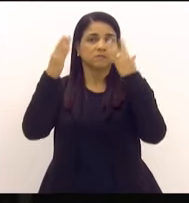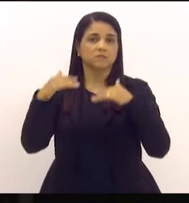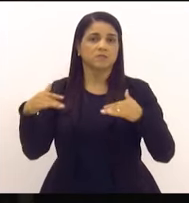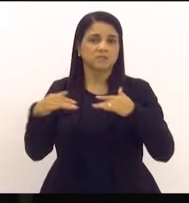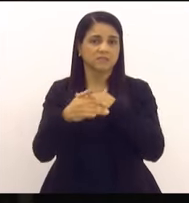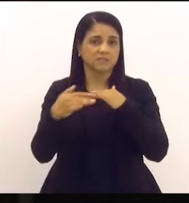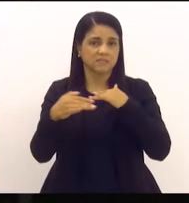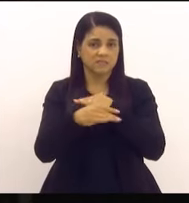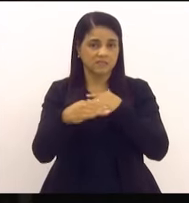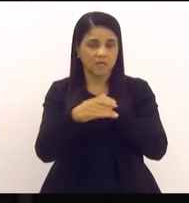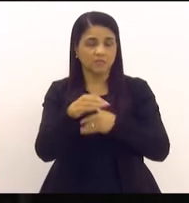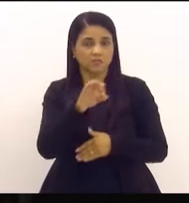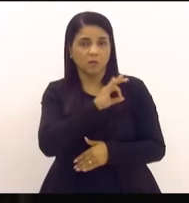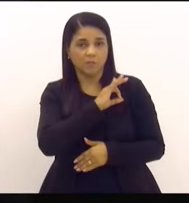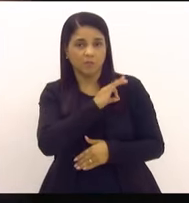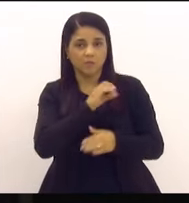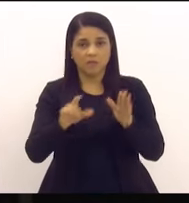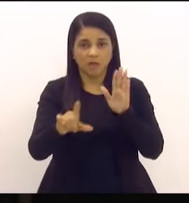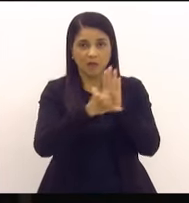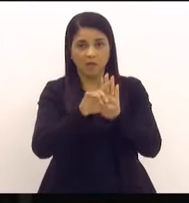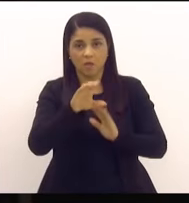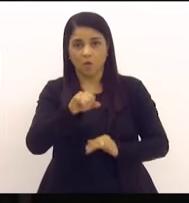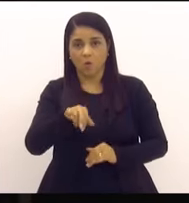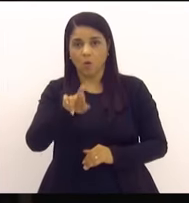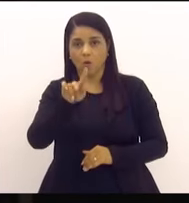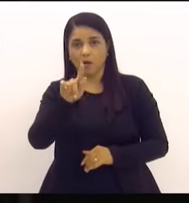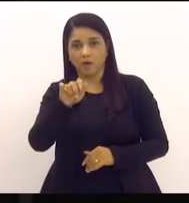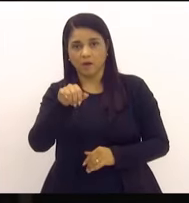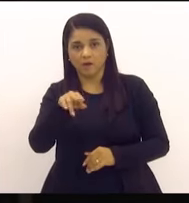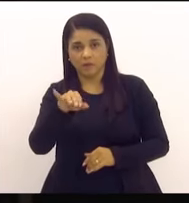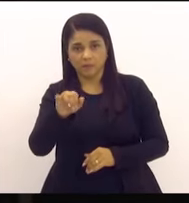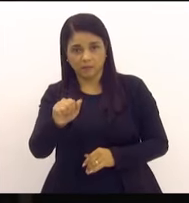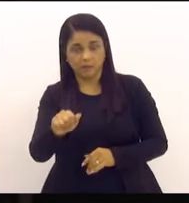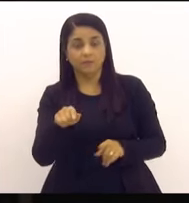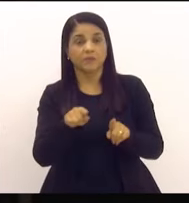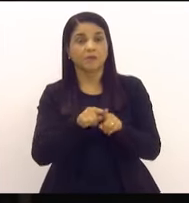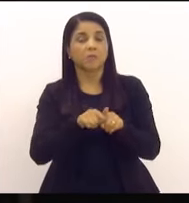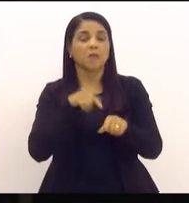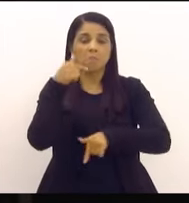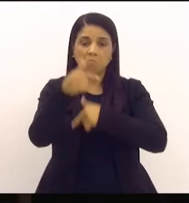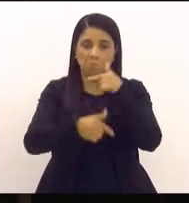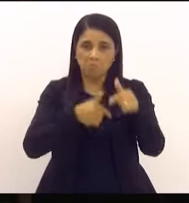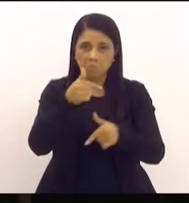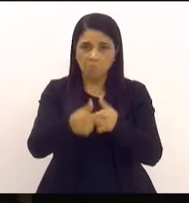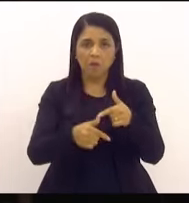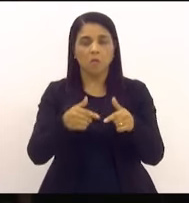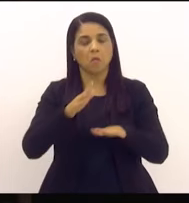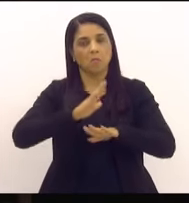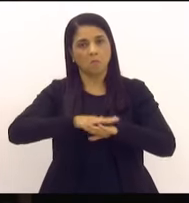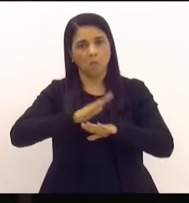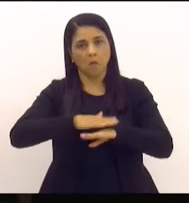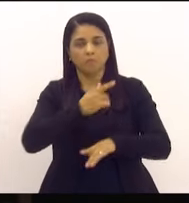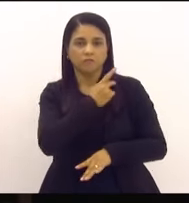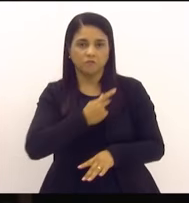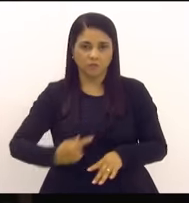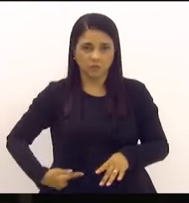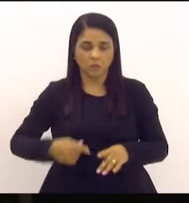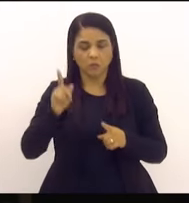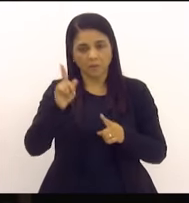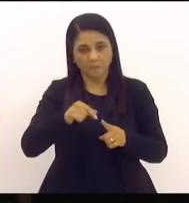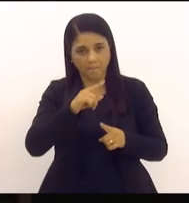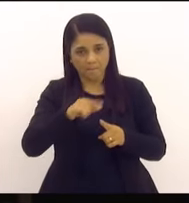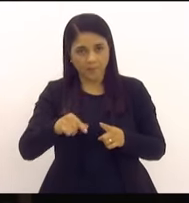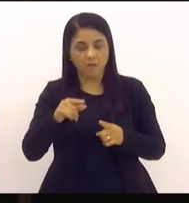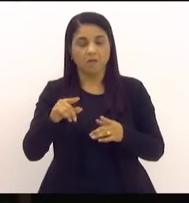polícia a lei orgânica. E depois sai um veto, o próprio governador trabalhou para a derrubada desse veto que equivocadamente